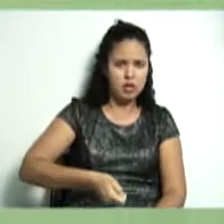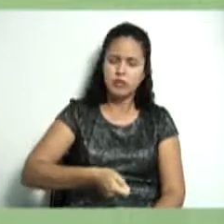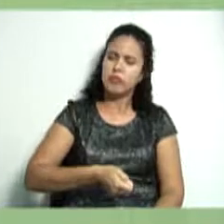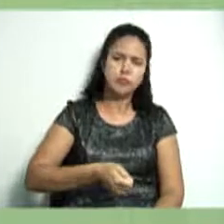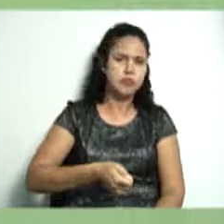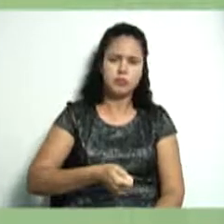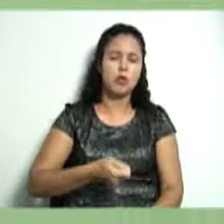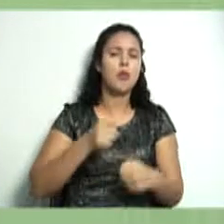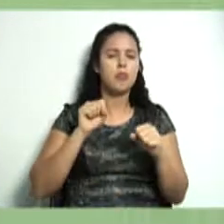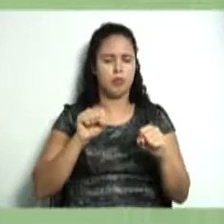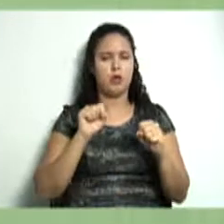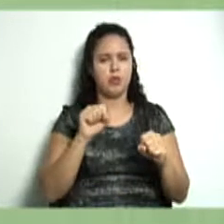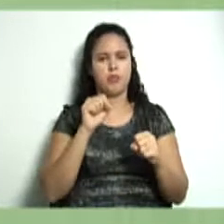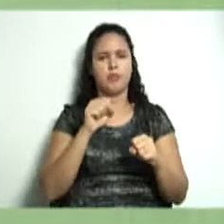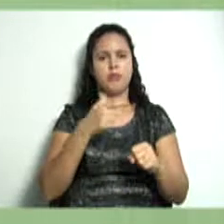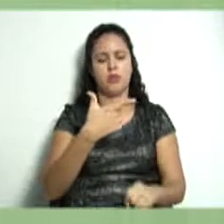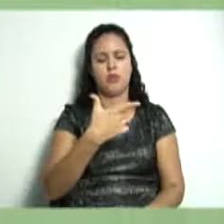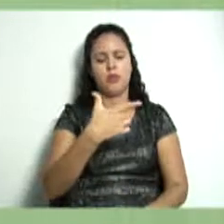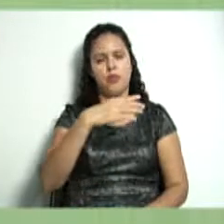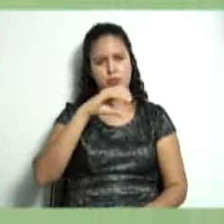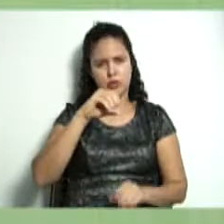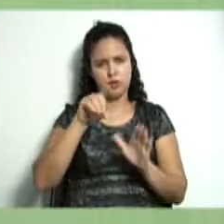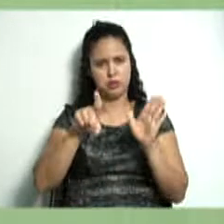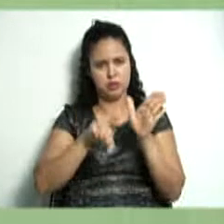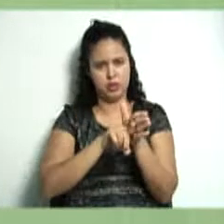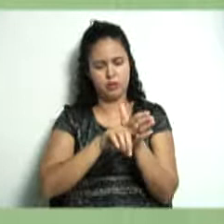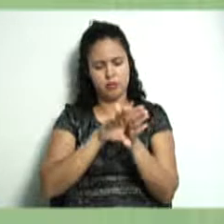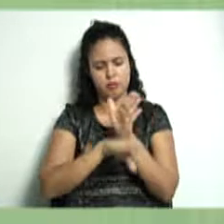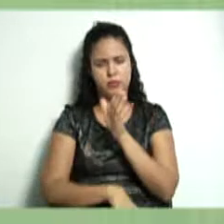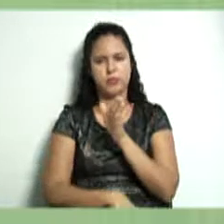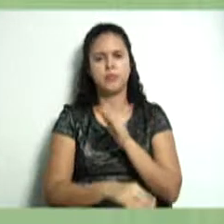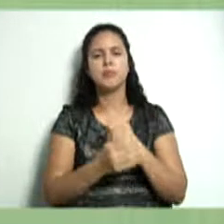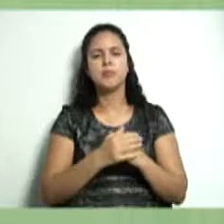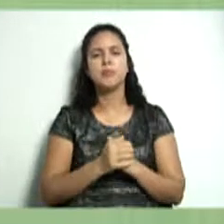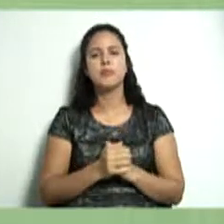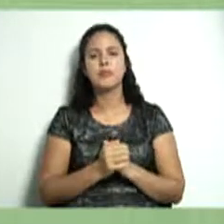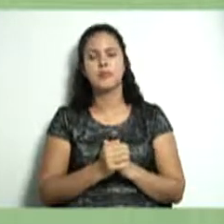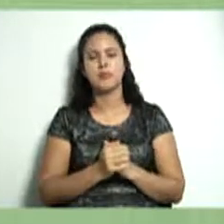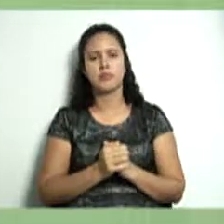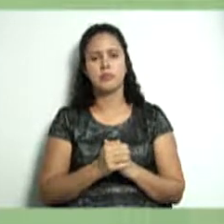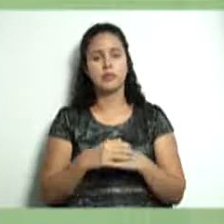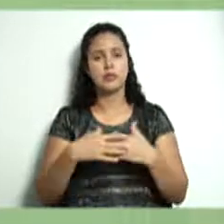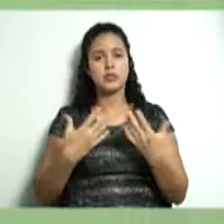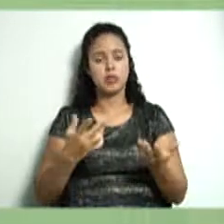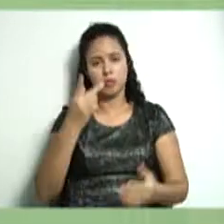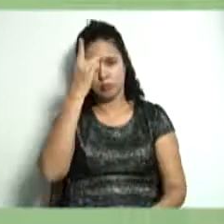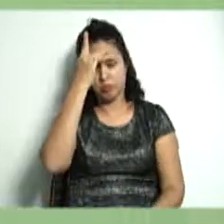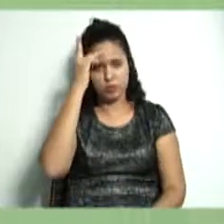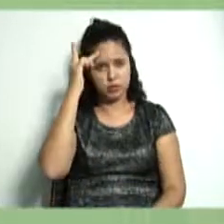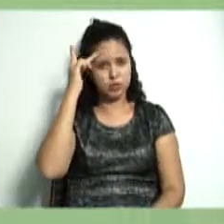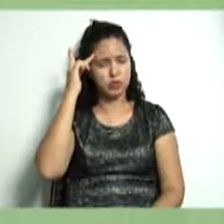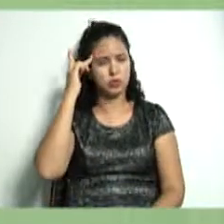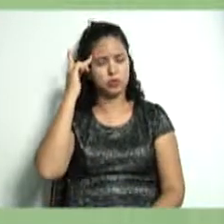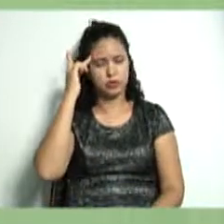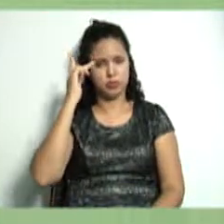para se ter ou criar uma cooperativa. Para